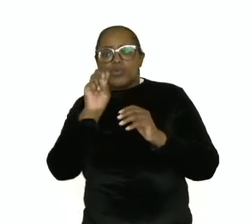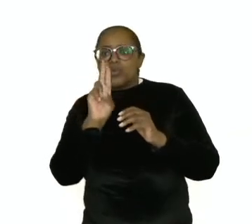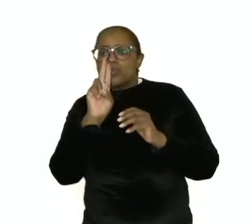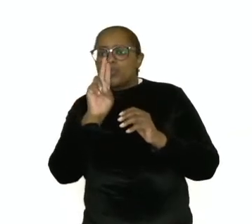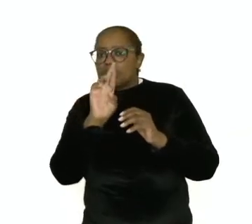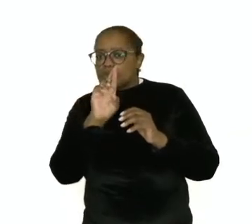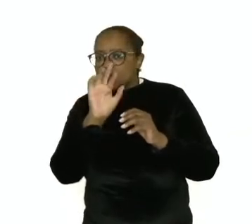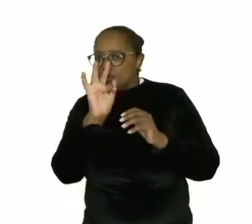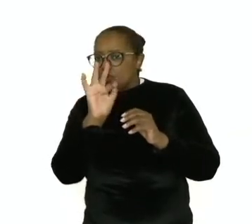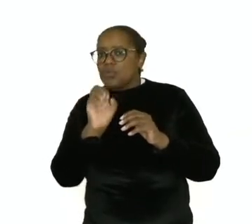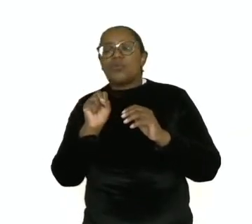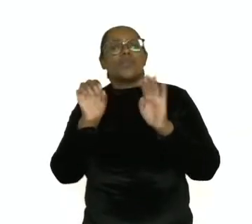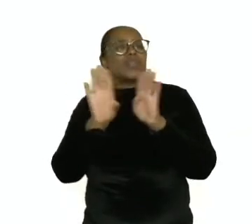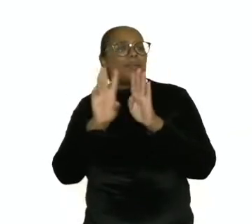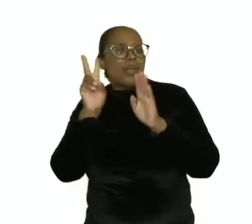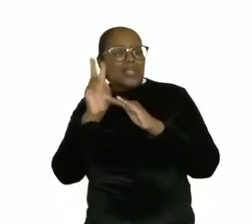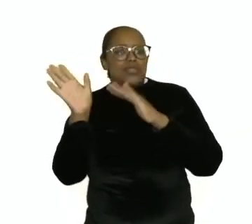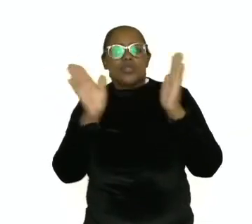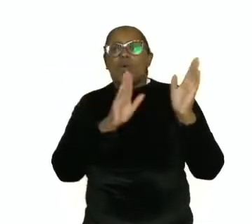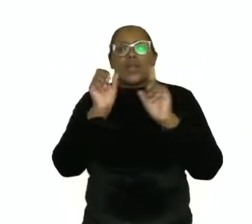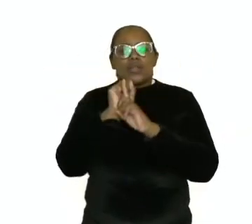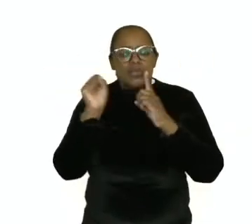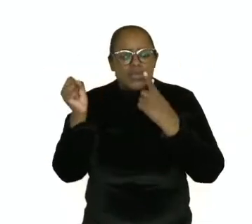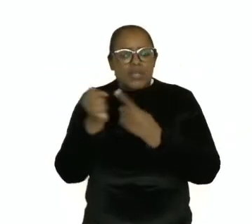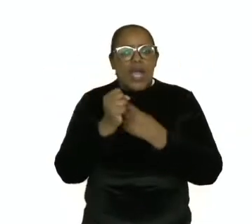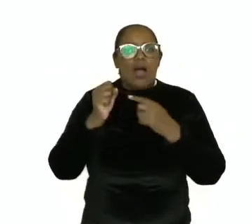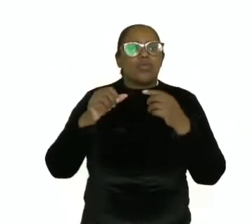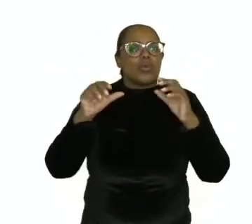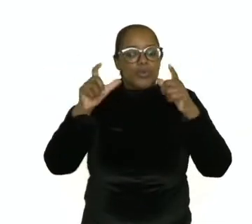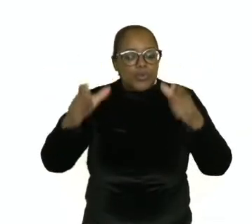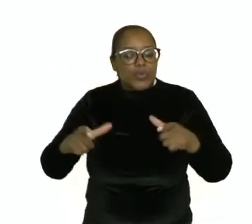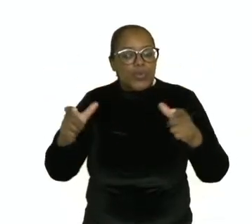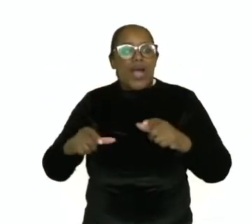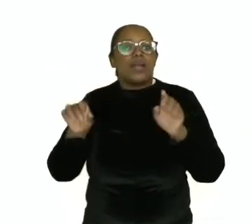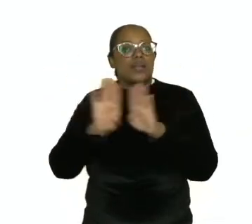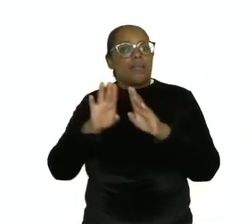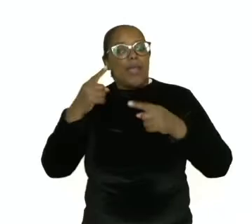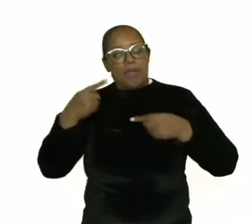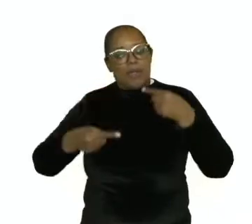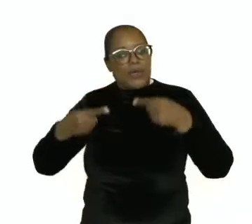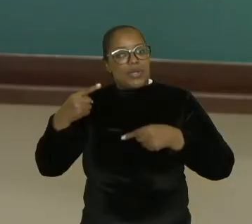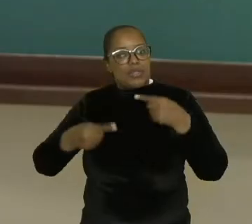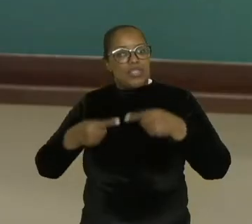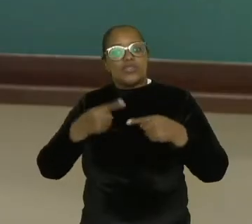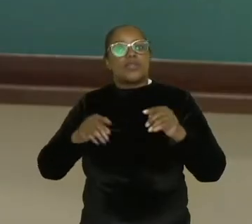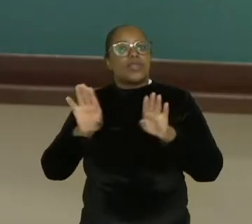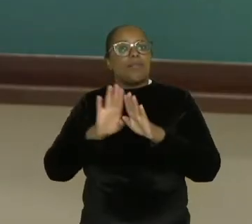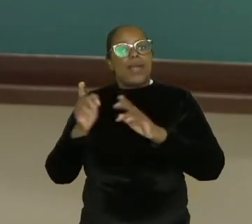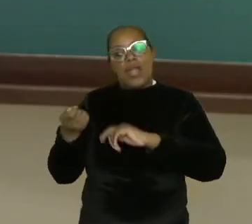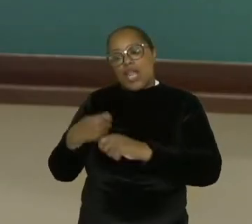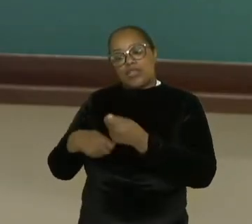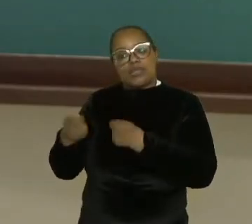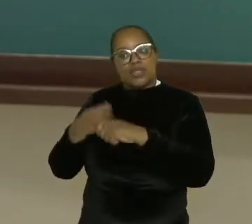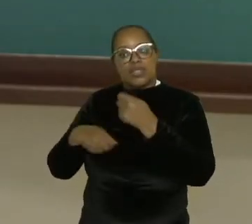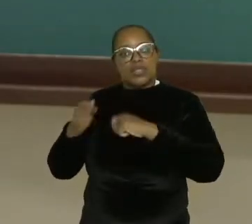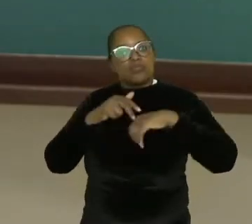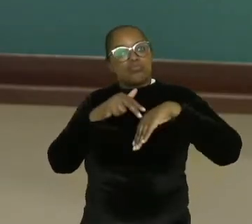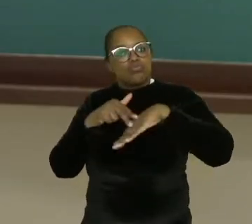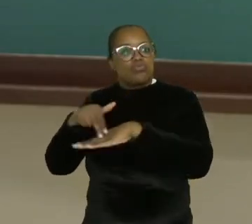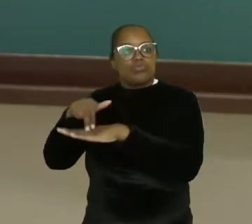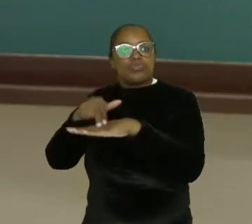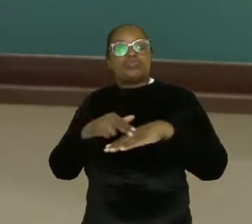contexto cultural, social, ambiental, político e econômico atual.